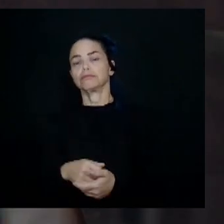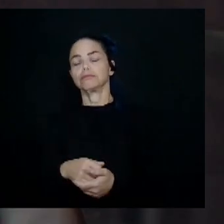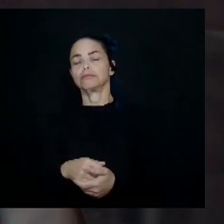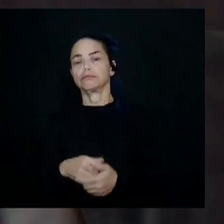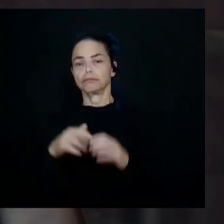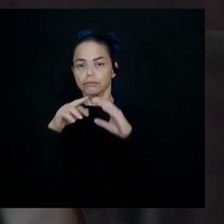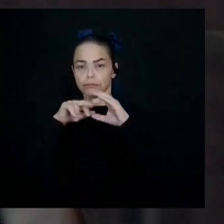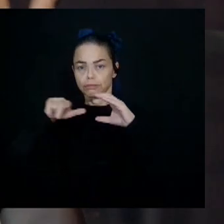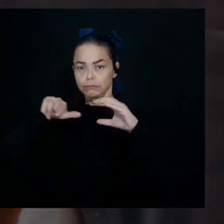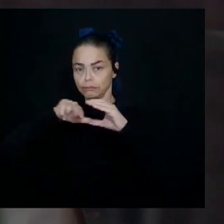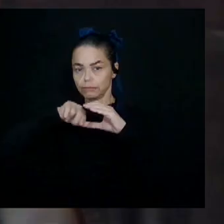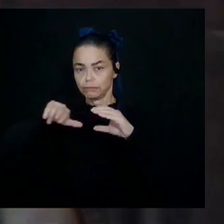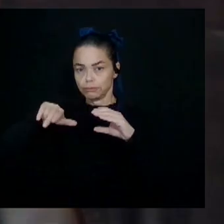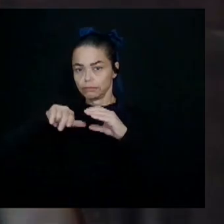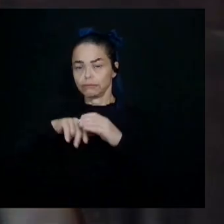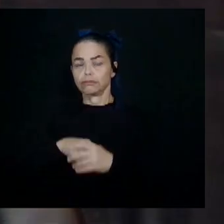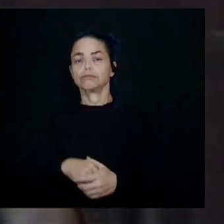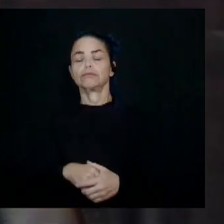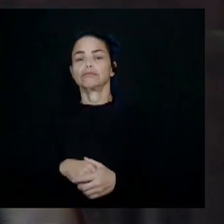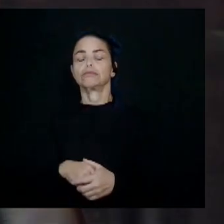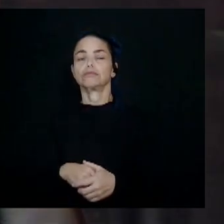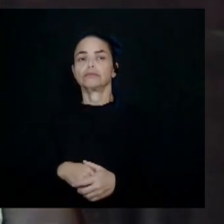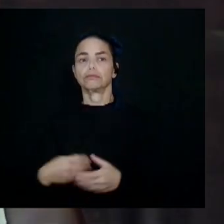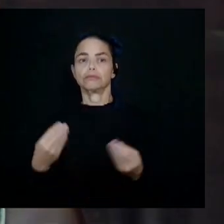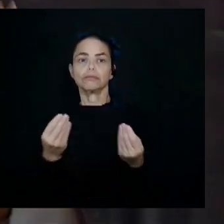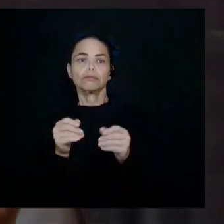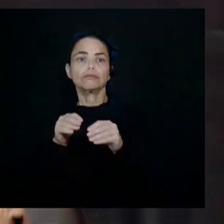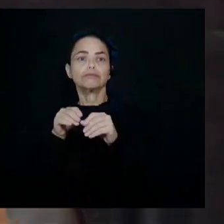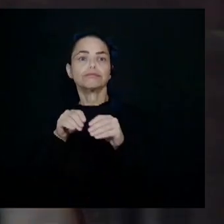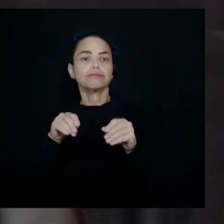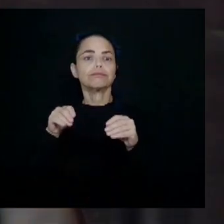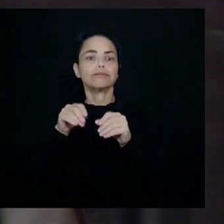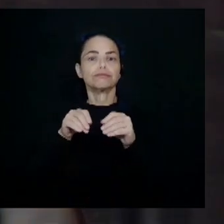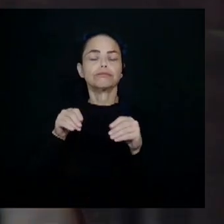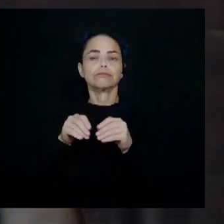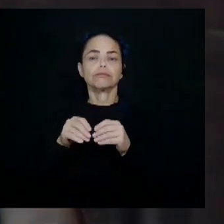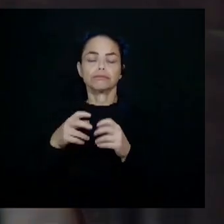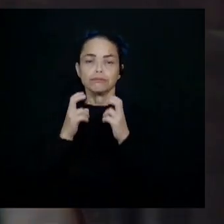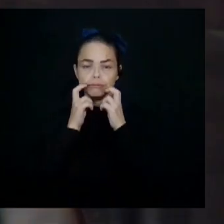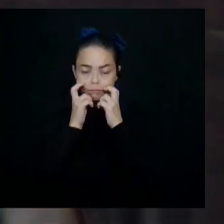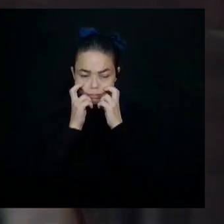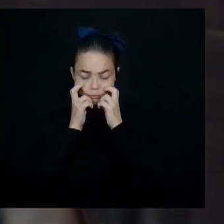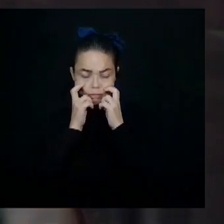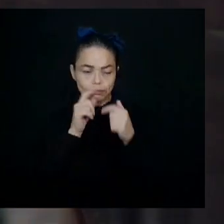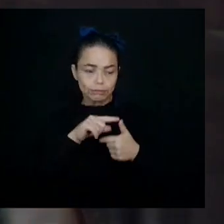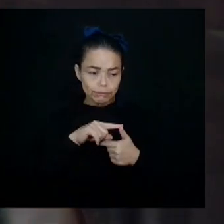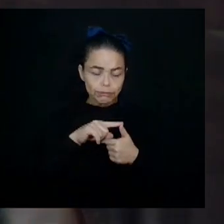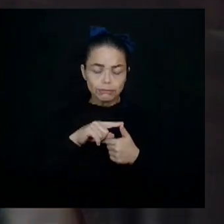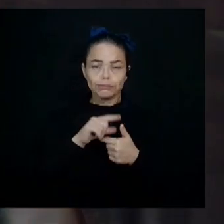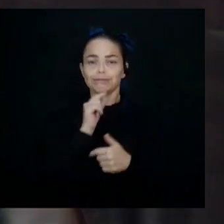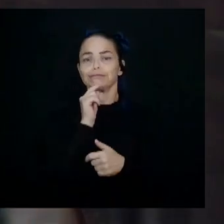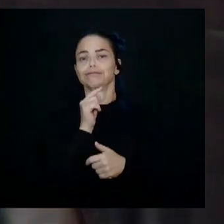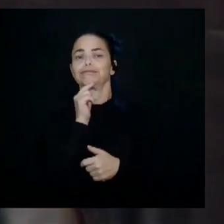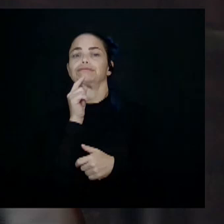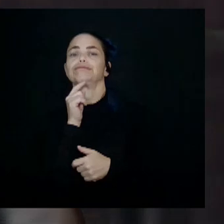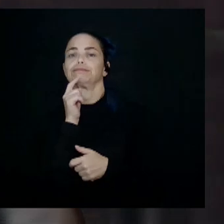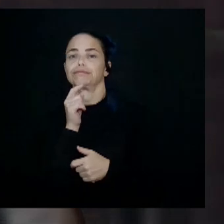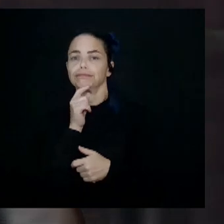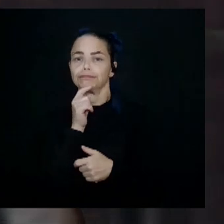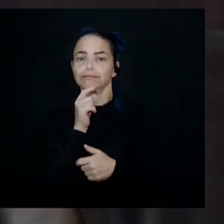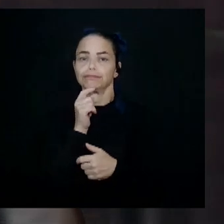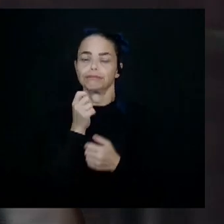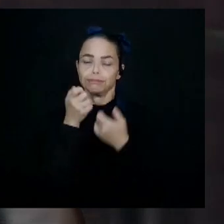neurodivergente que tem questões sensoriais, que é retraído socialmente, que não consegue, às vezes, explicar